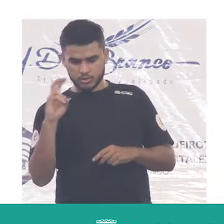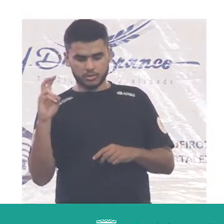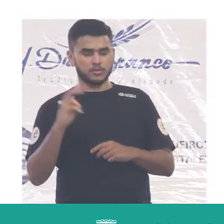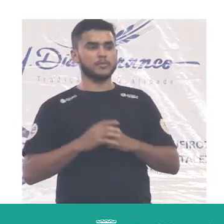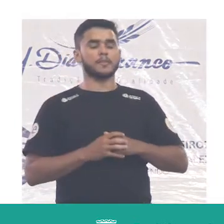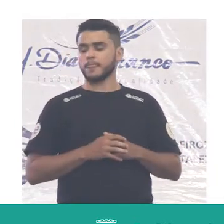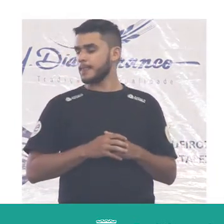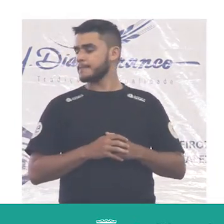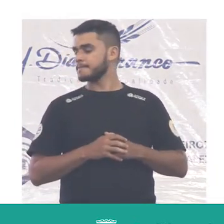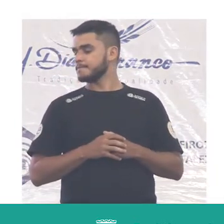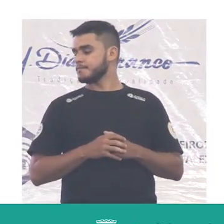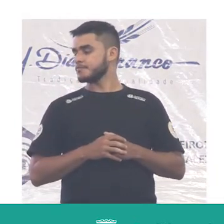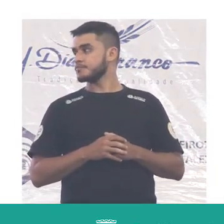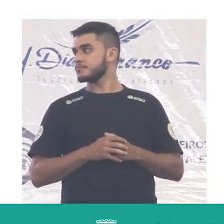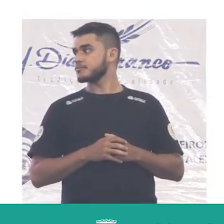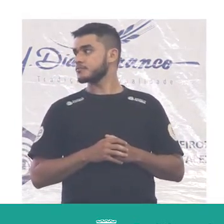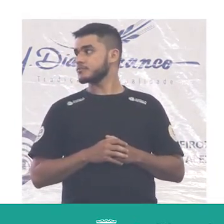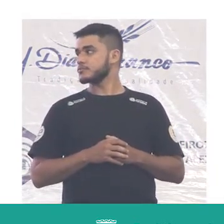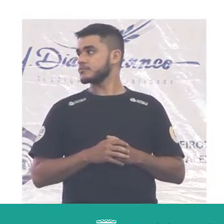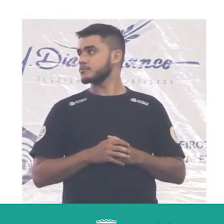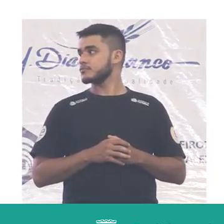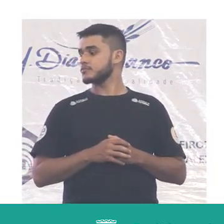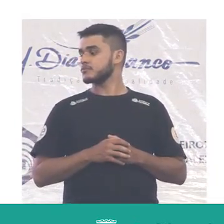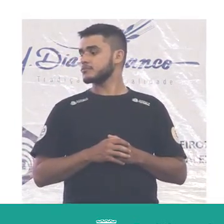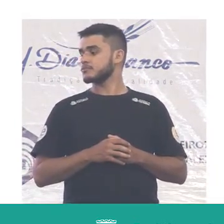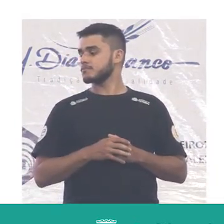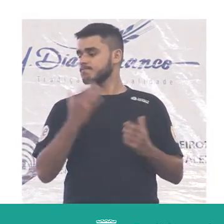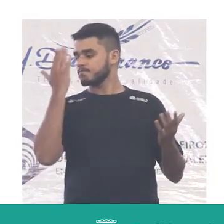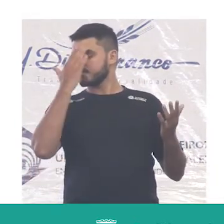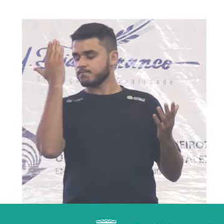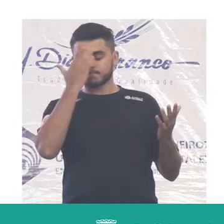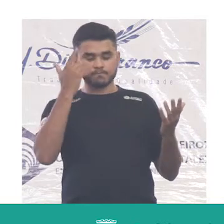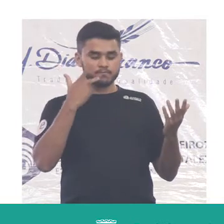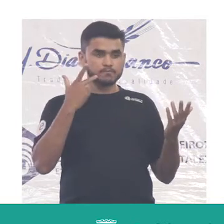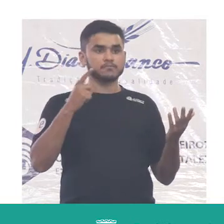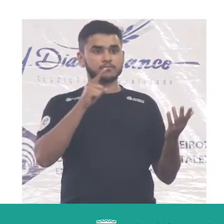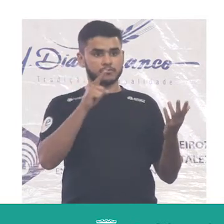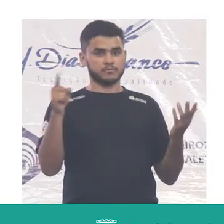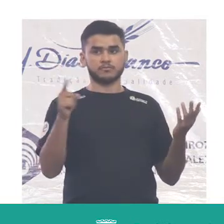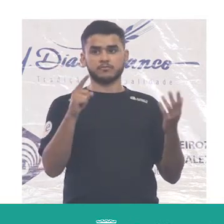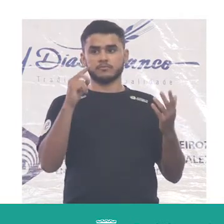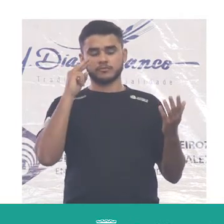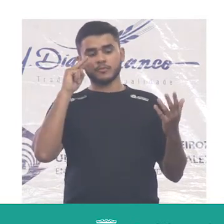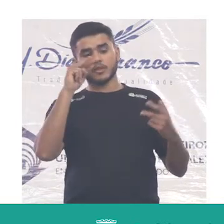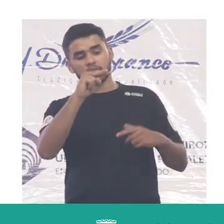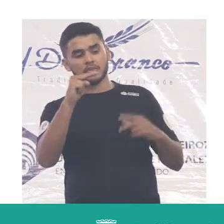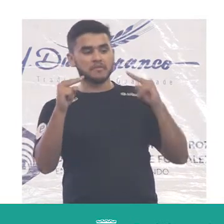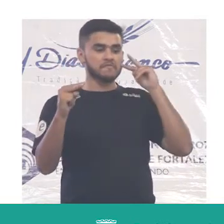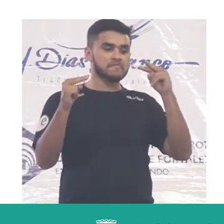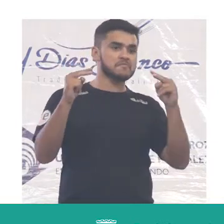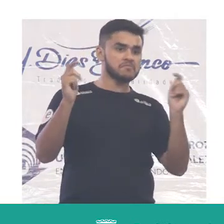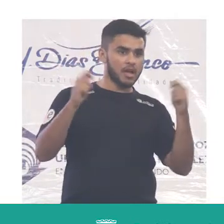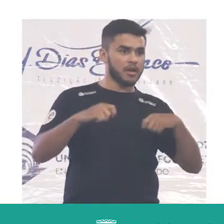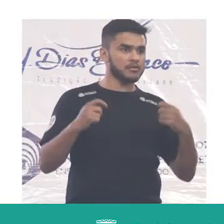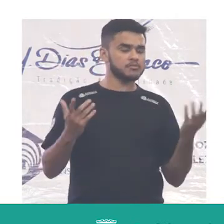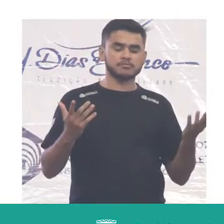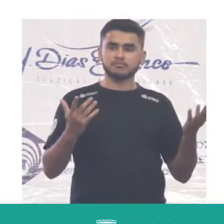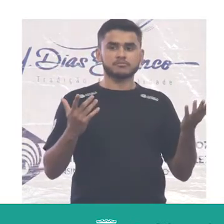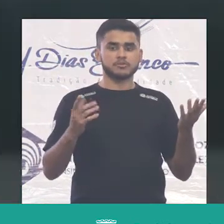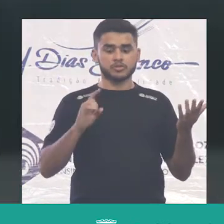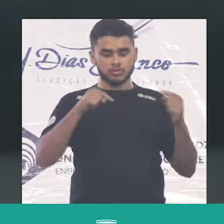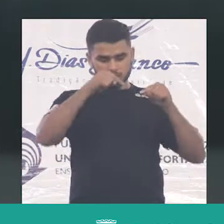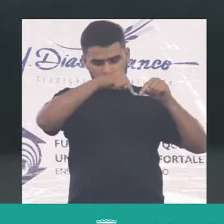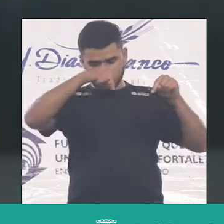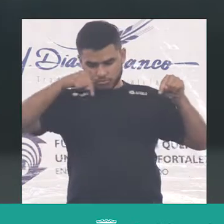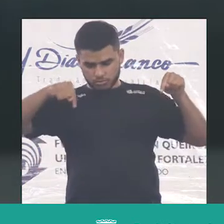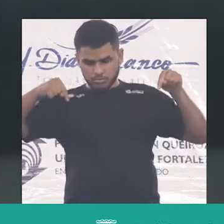5. Você não está vendo os outros. Está vendo os outros aí por trás, no chão? No chão você só está vendo